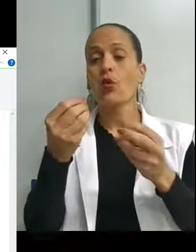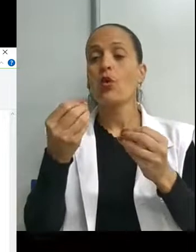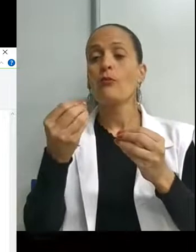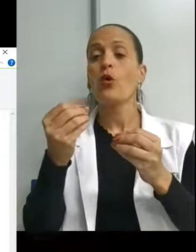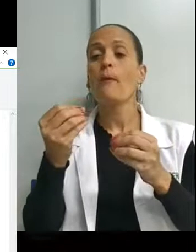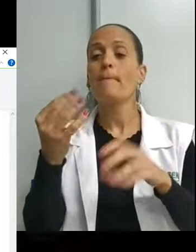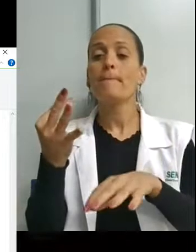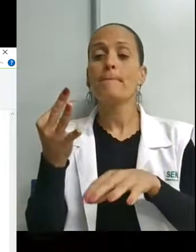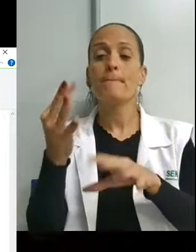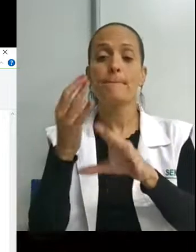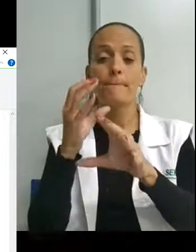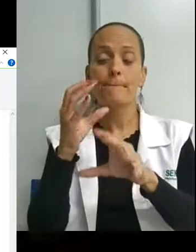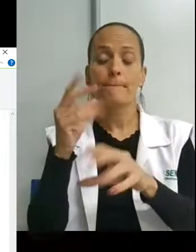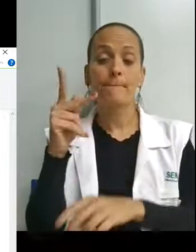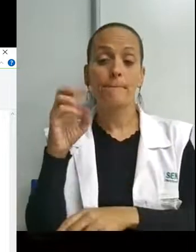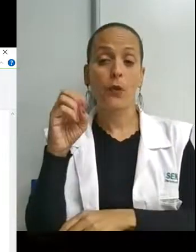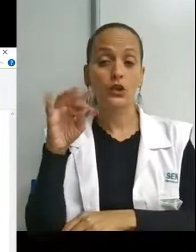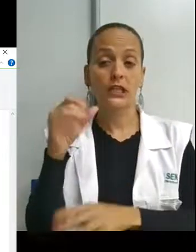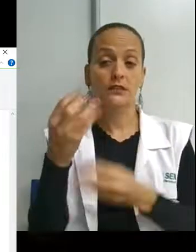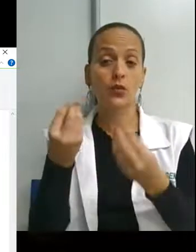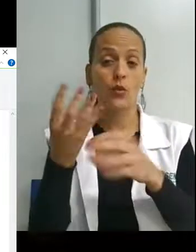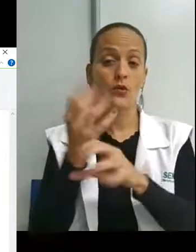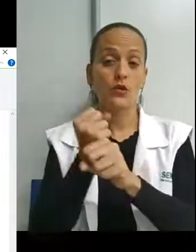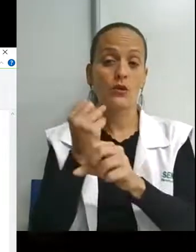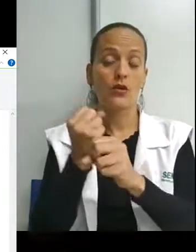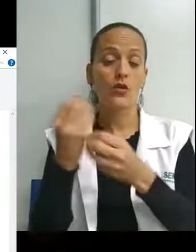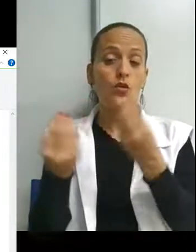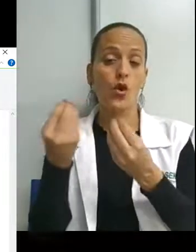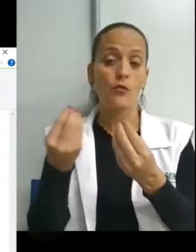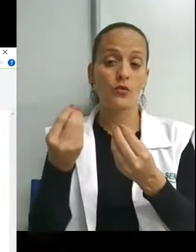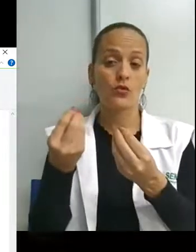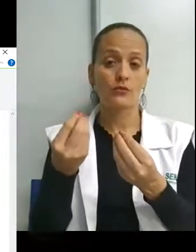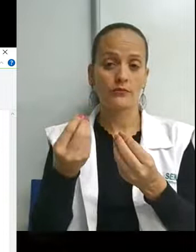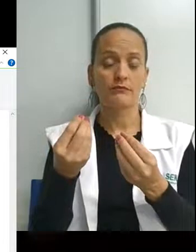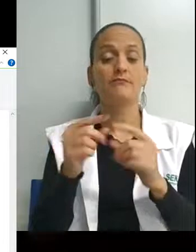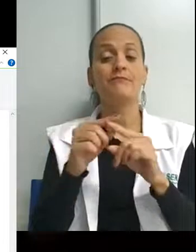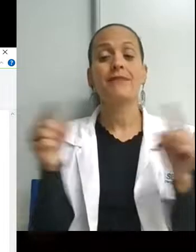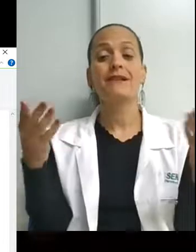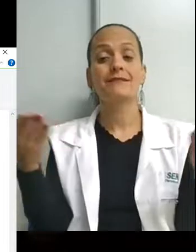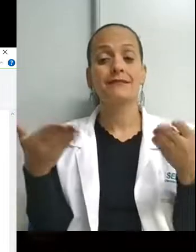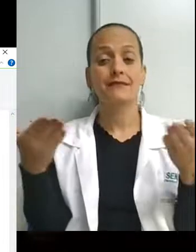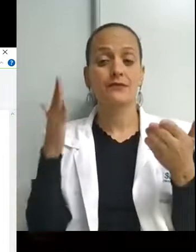a tensão vezes a corrente, certo?